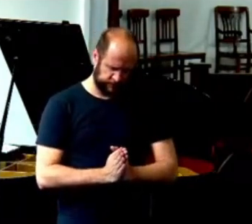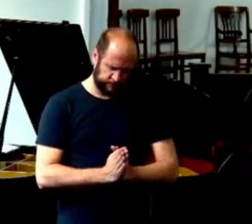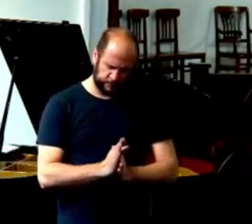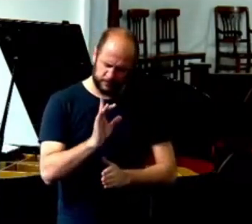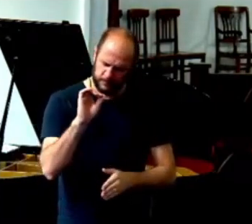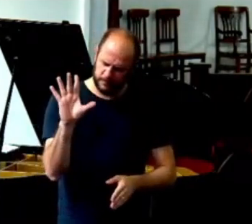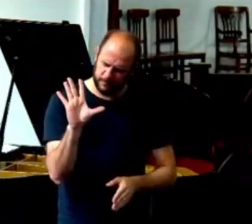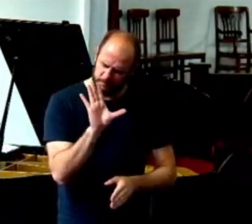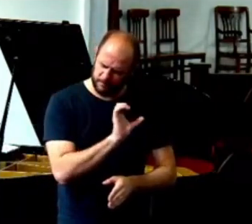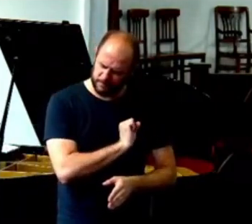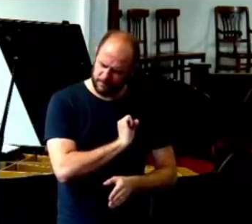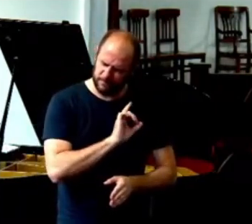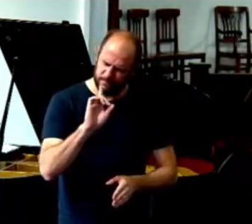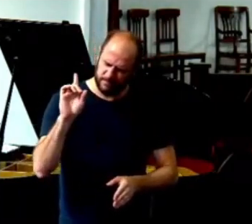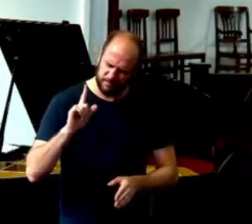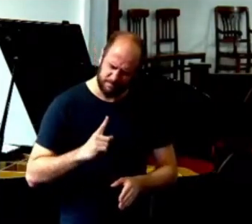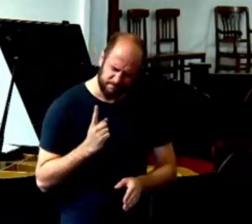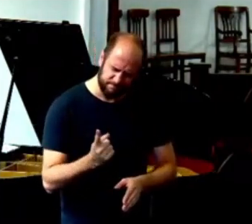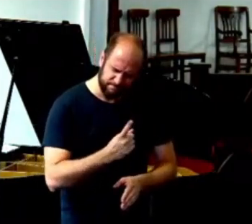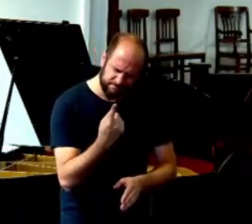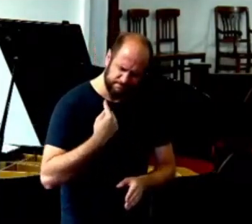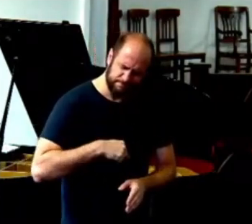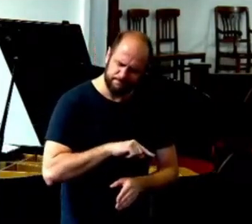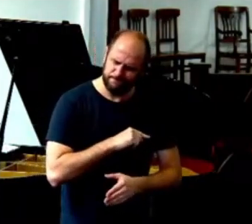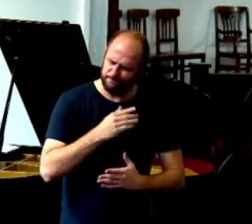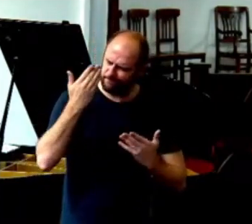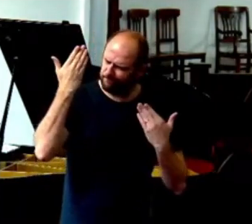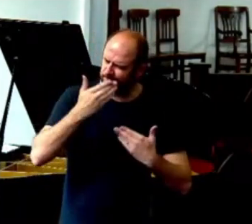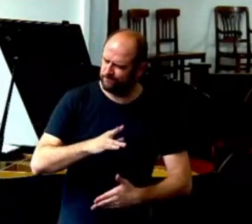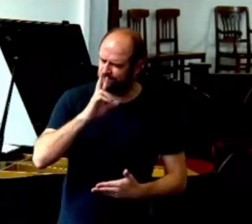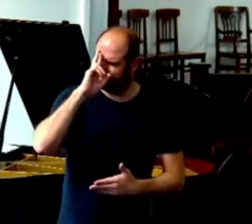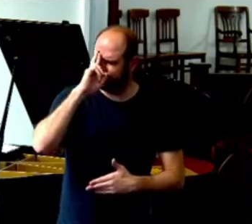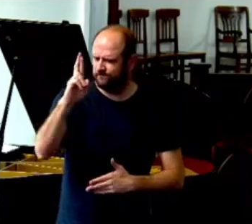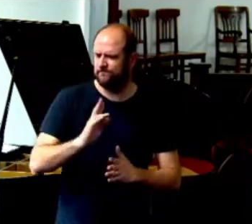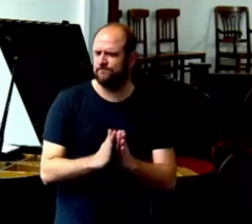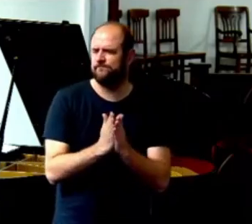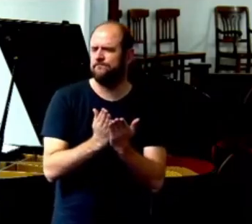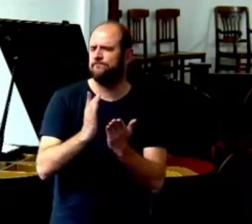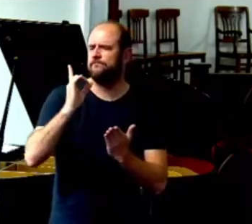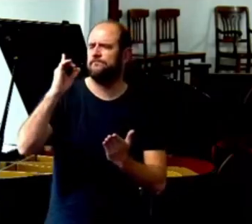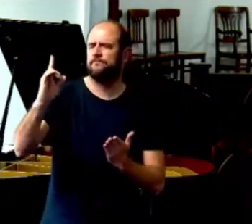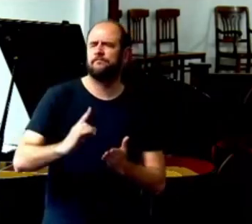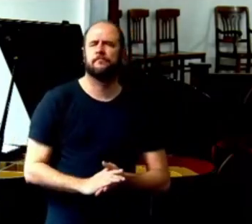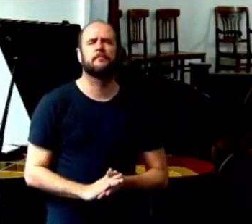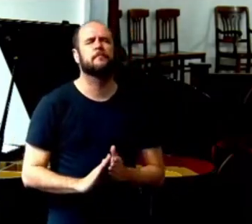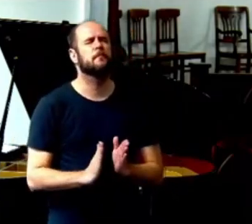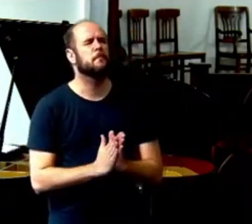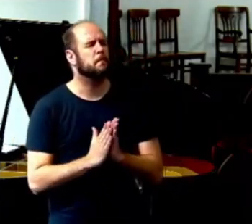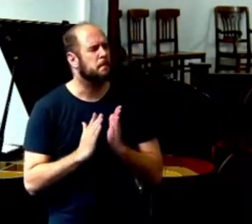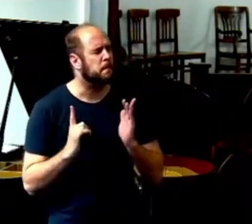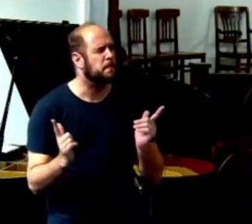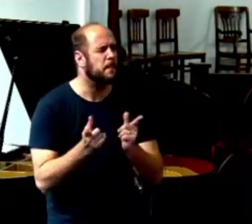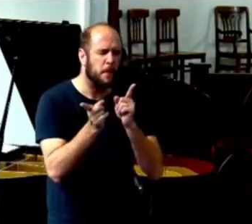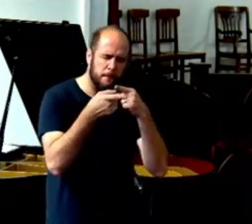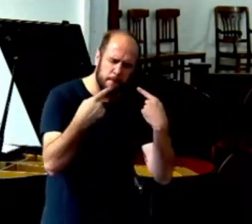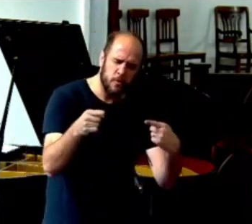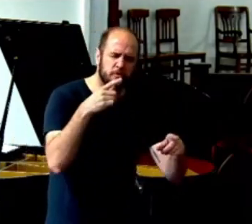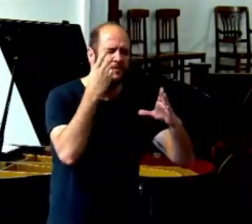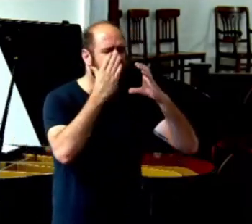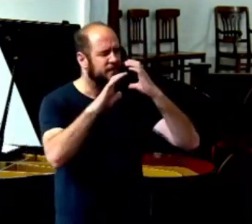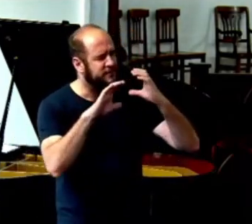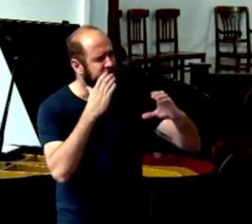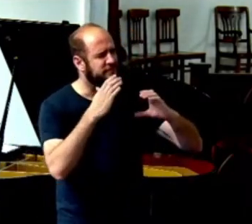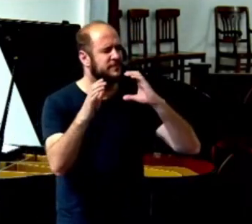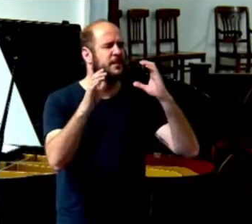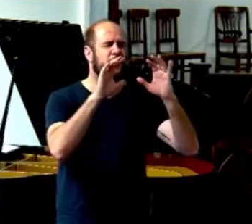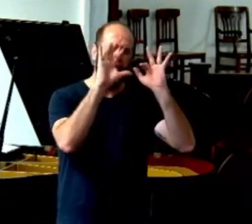Pai amado, Deus eterno, nós estamos diante do Senhor e da Tua palavra. Te louvamos com os hinos,